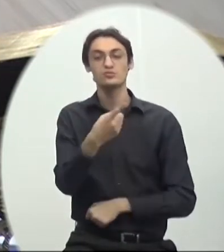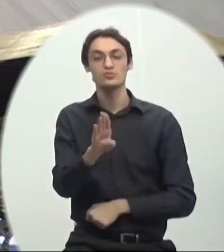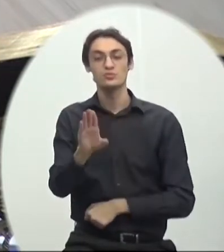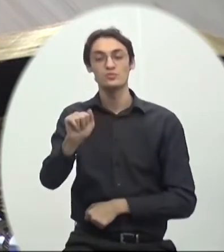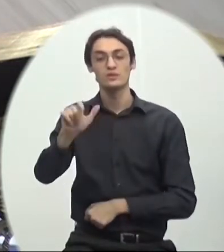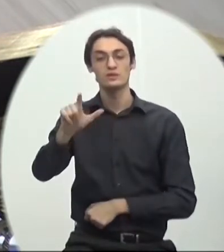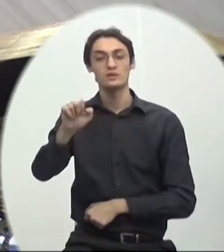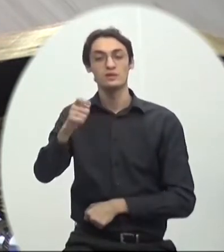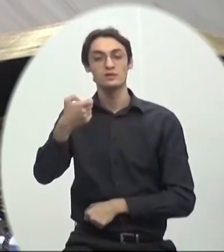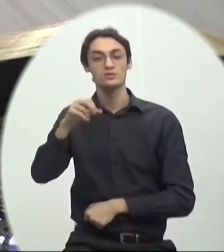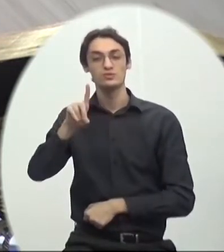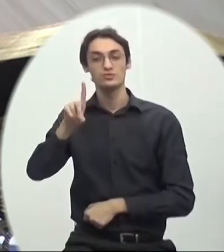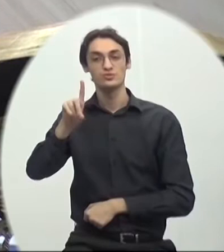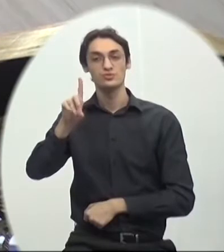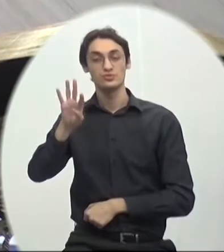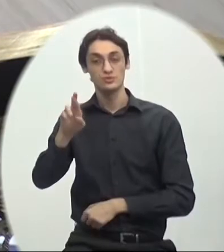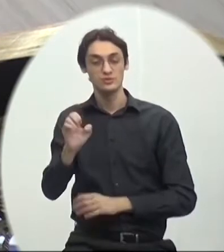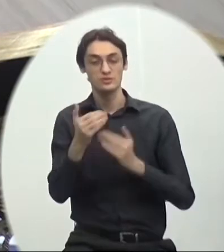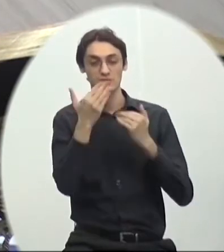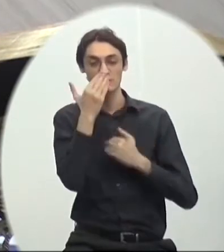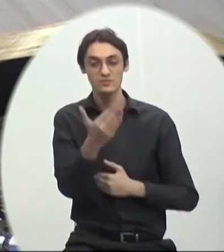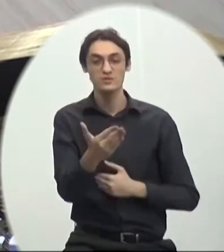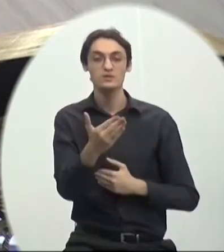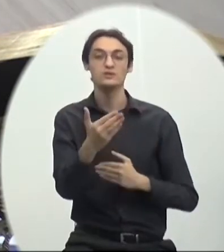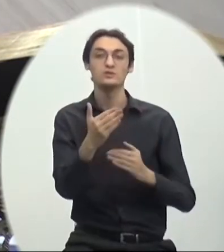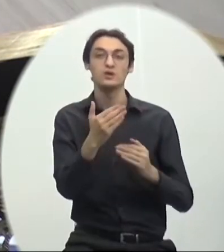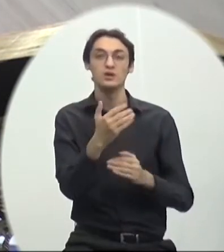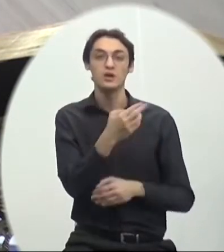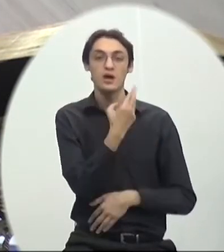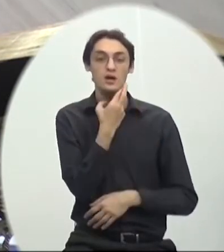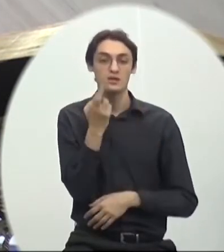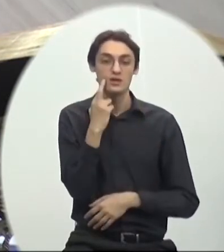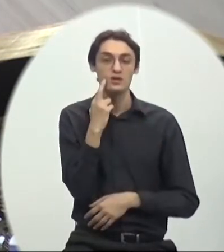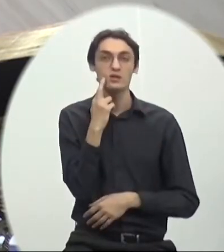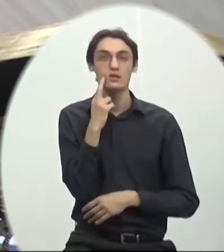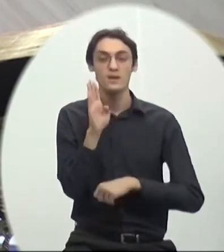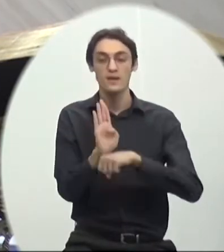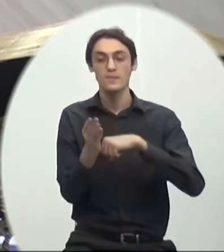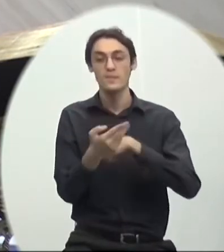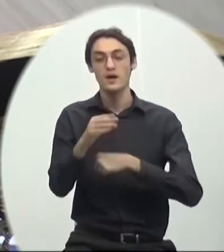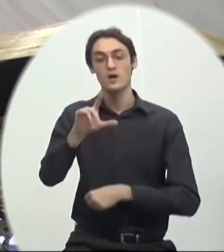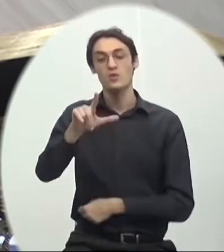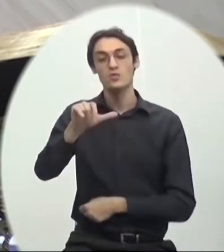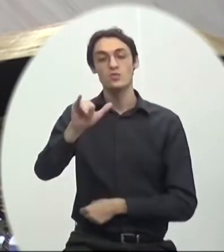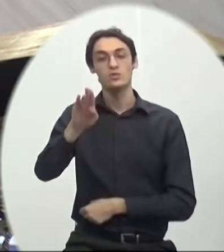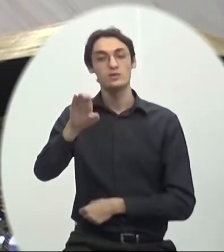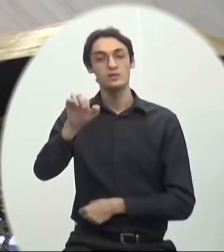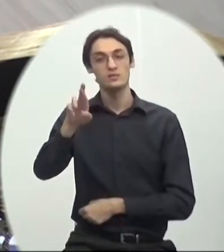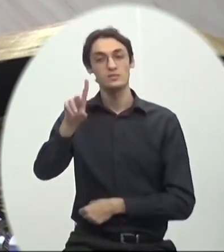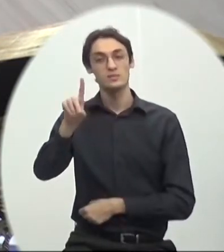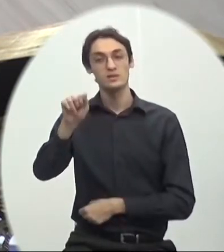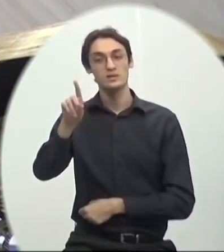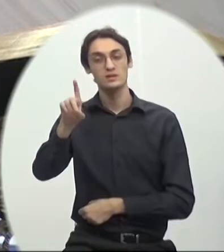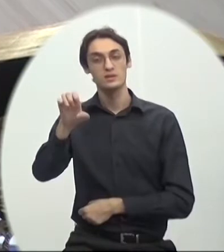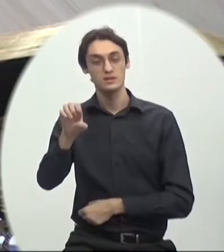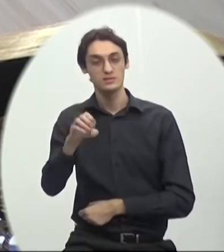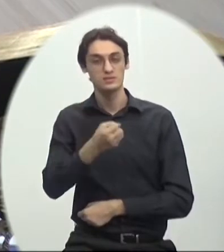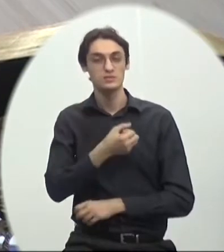Bonfante, de frente ao Santinho Lanches, bairro Liberdade. Requerimento